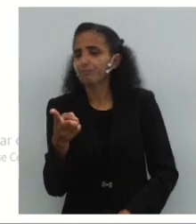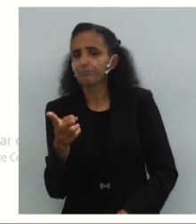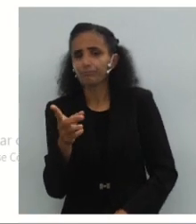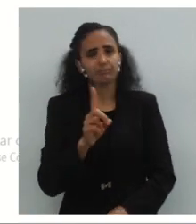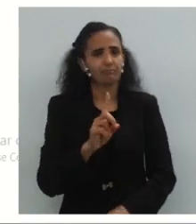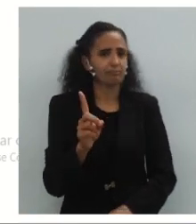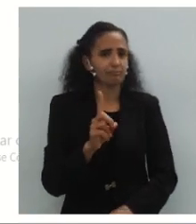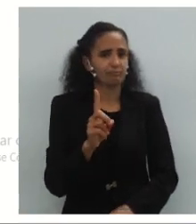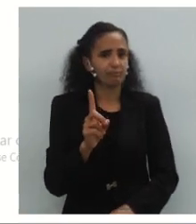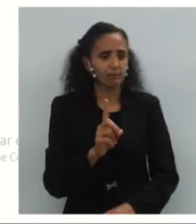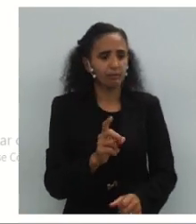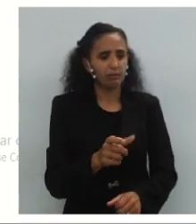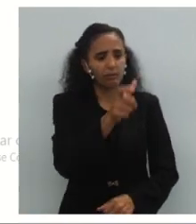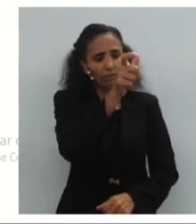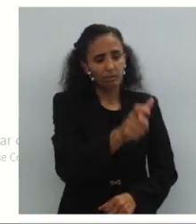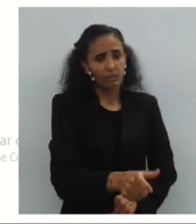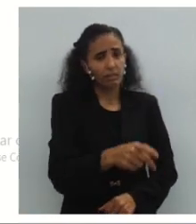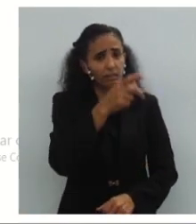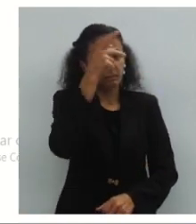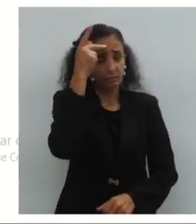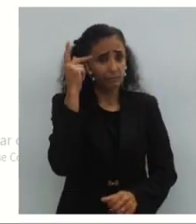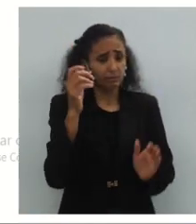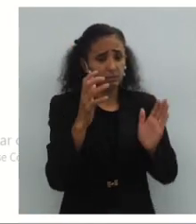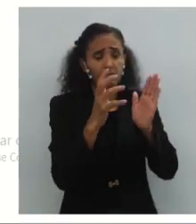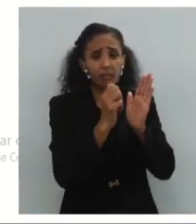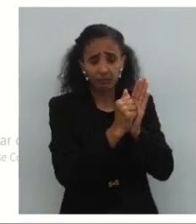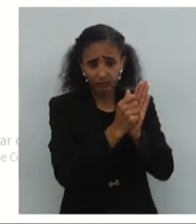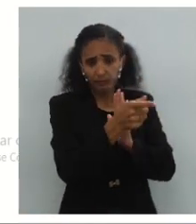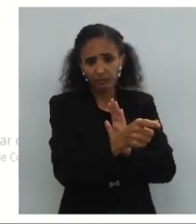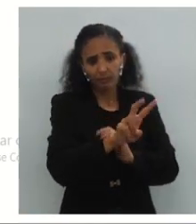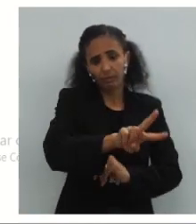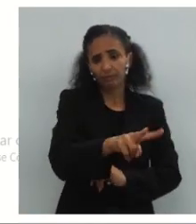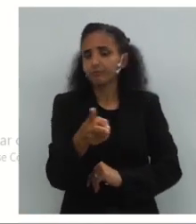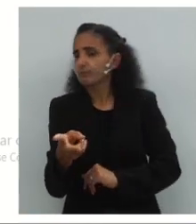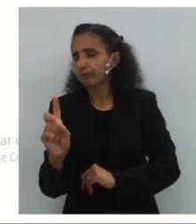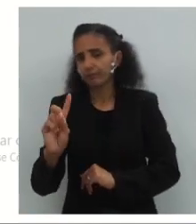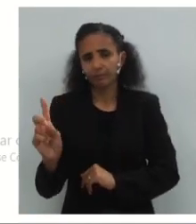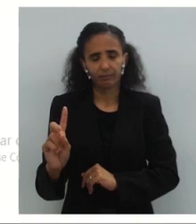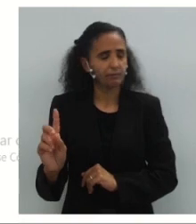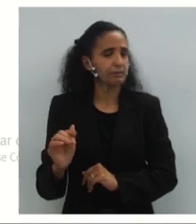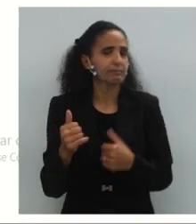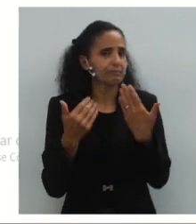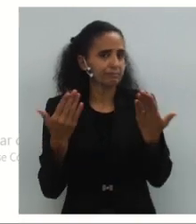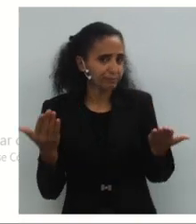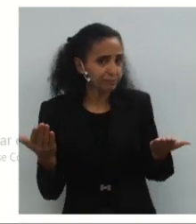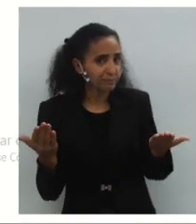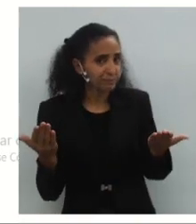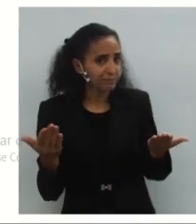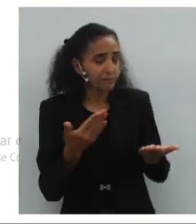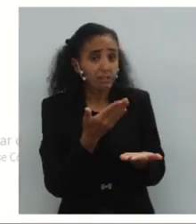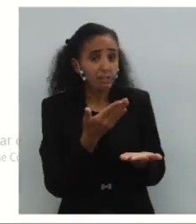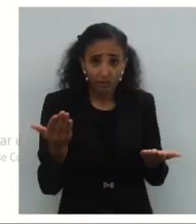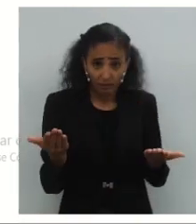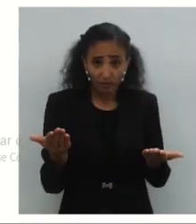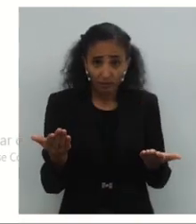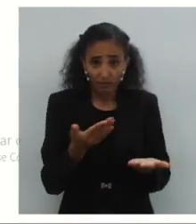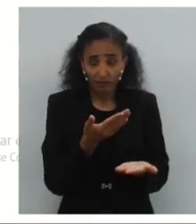viral indetectável, ela não transmite o vírus do HIV.